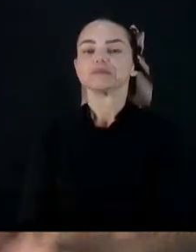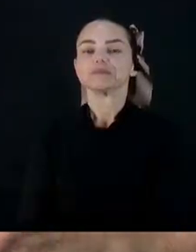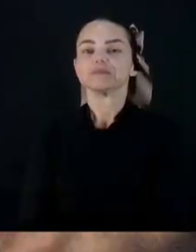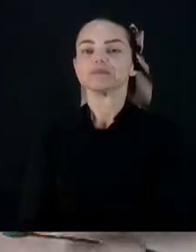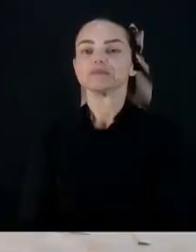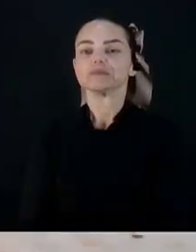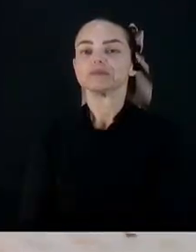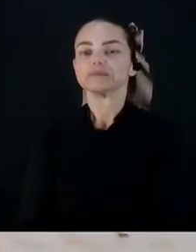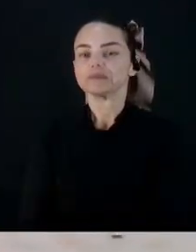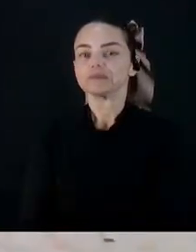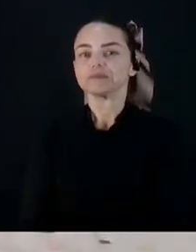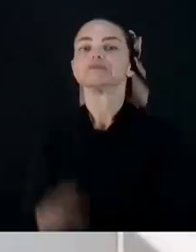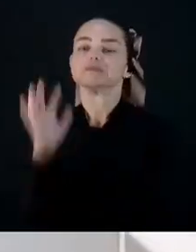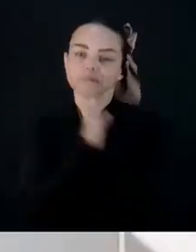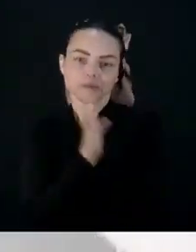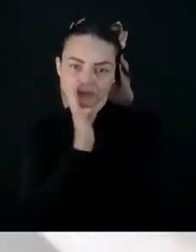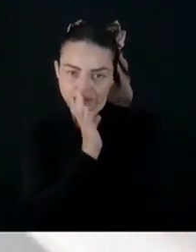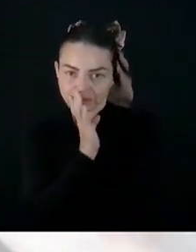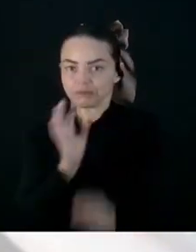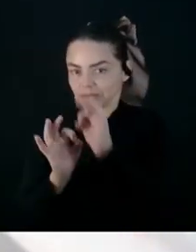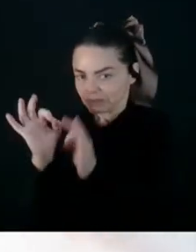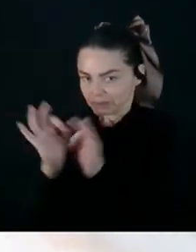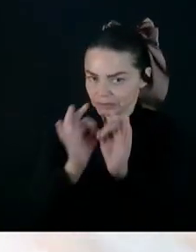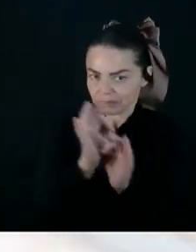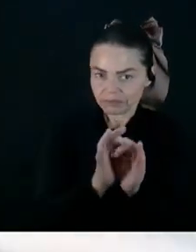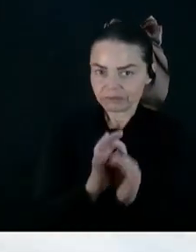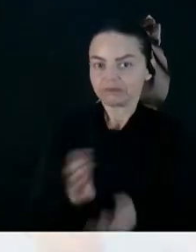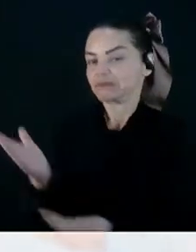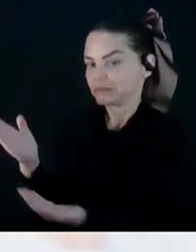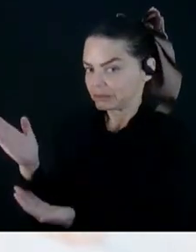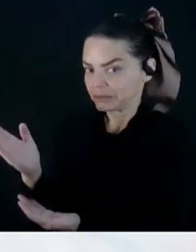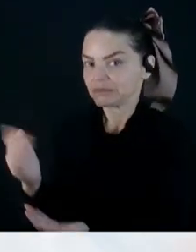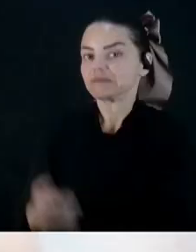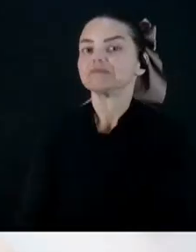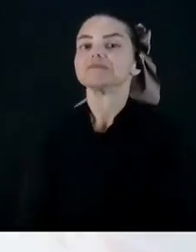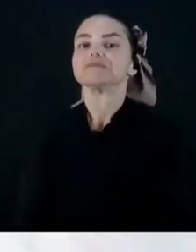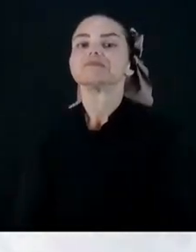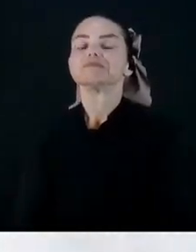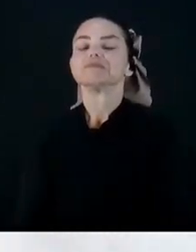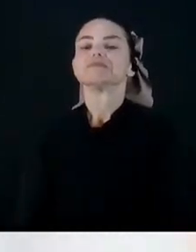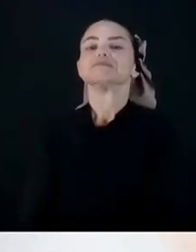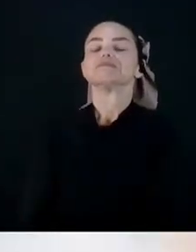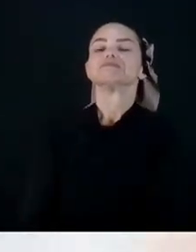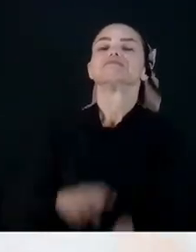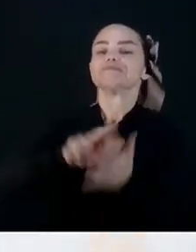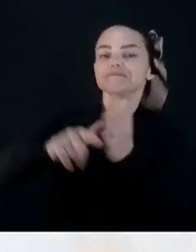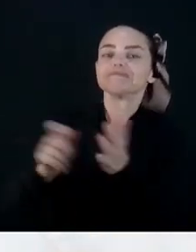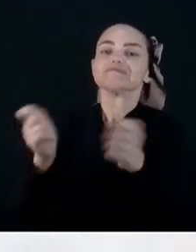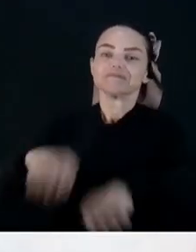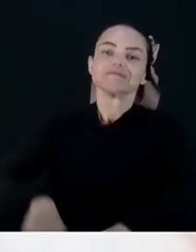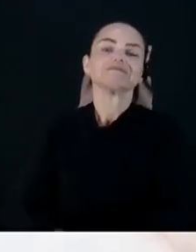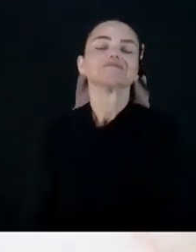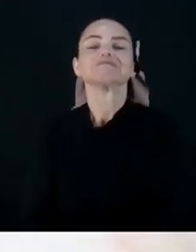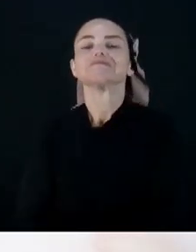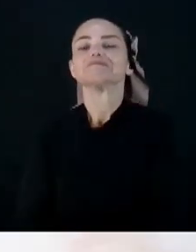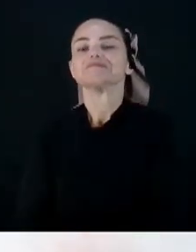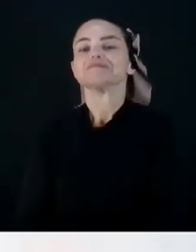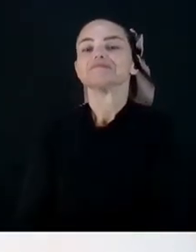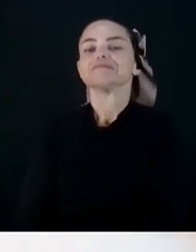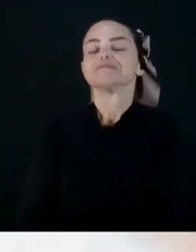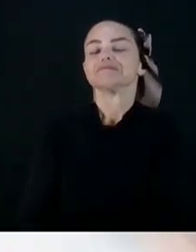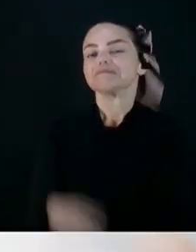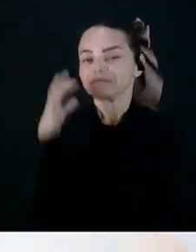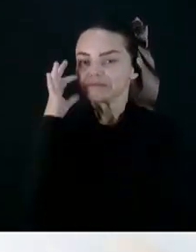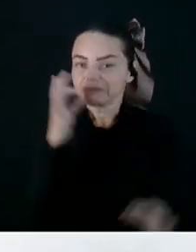É legal que essa preparação que eu tô fazendo aqui, ele vai dar várias possibilidades para quem está nos assistindo.